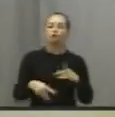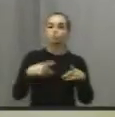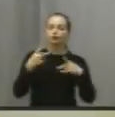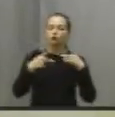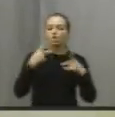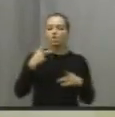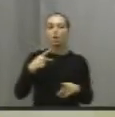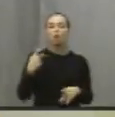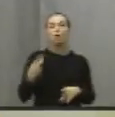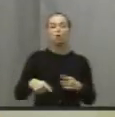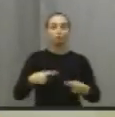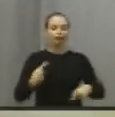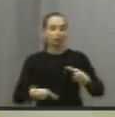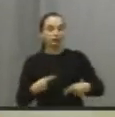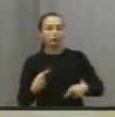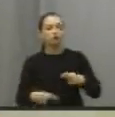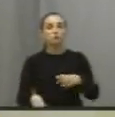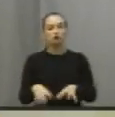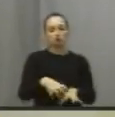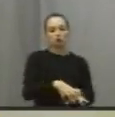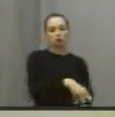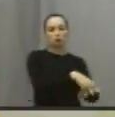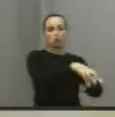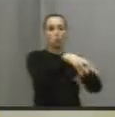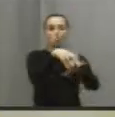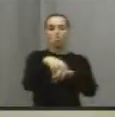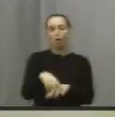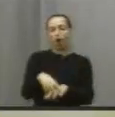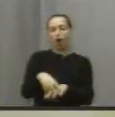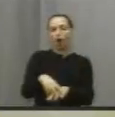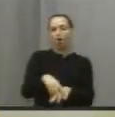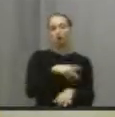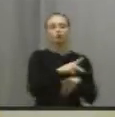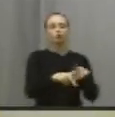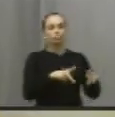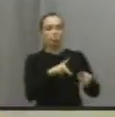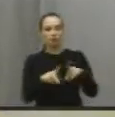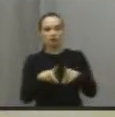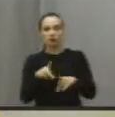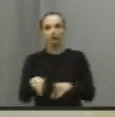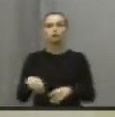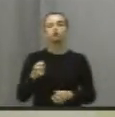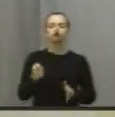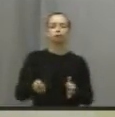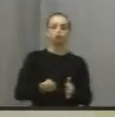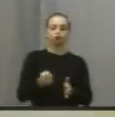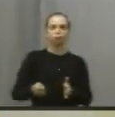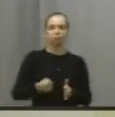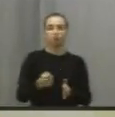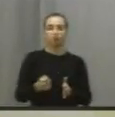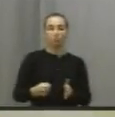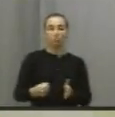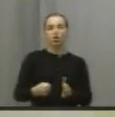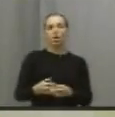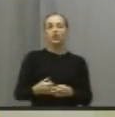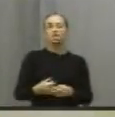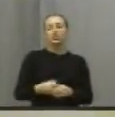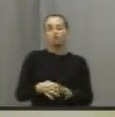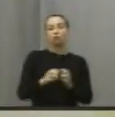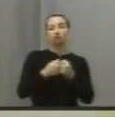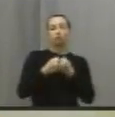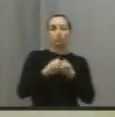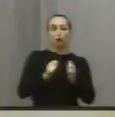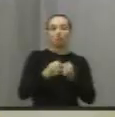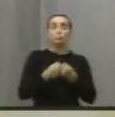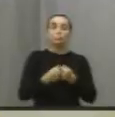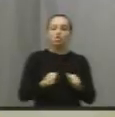do transporte coletivo. Essa experiência de encostar ônibus para poder cumprir a